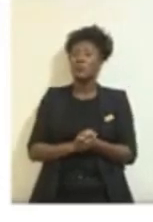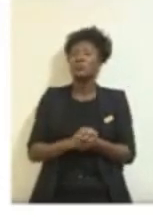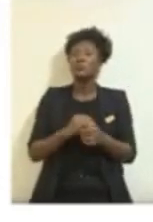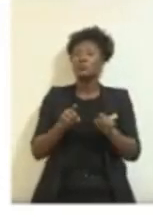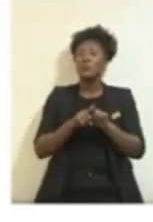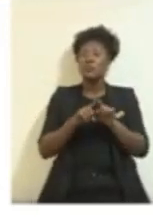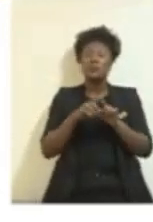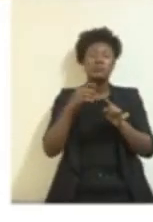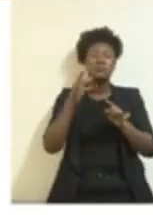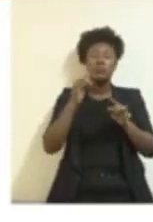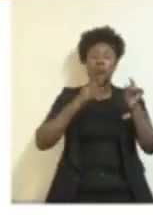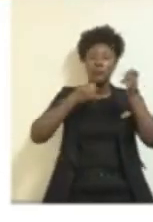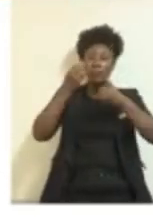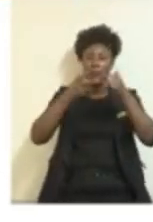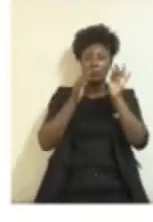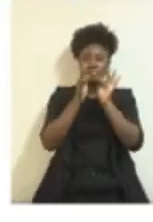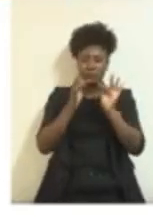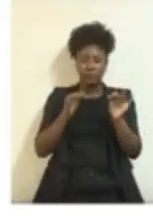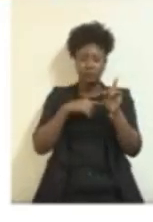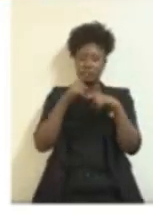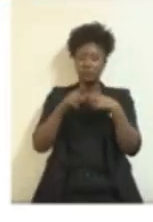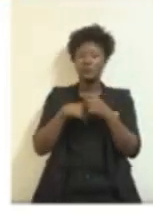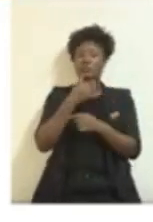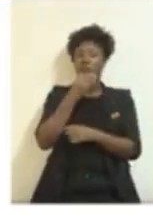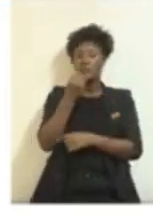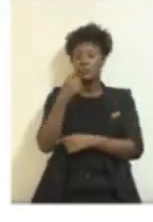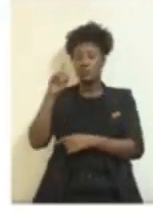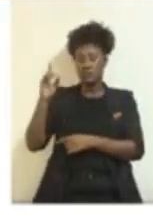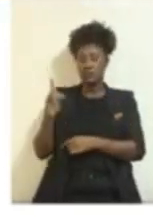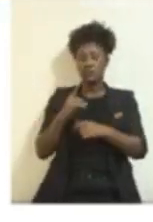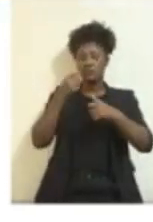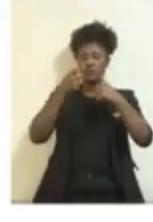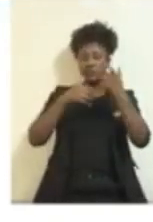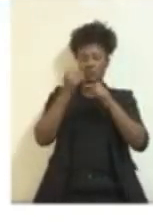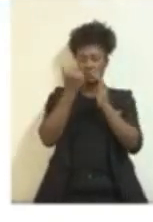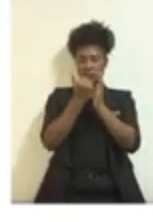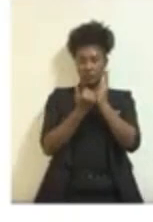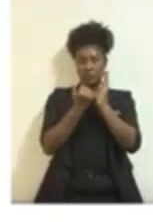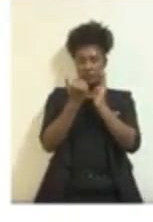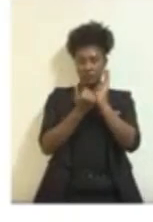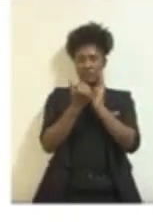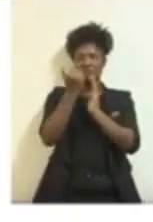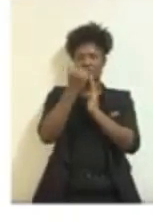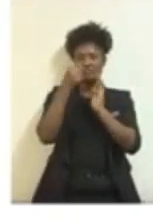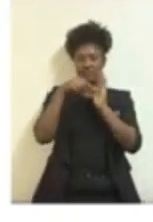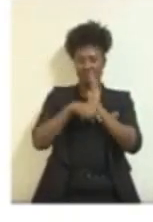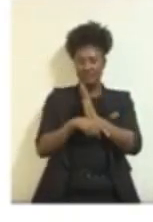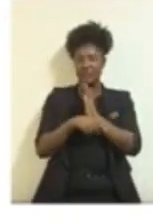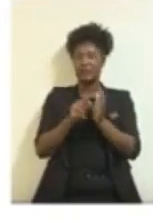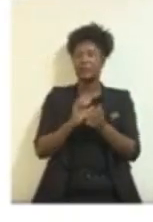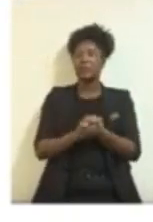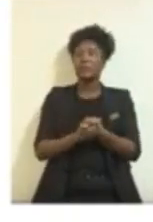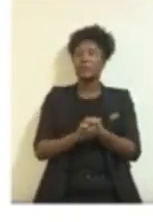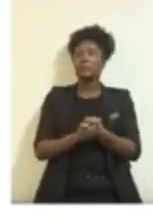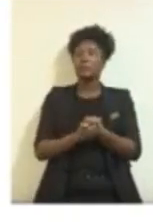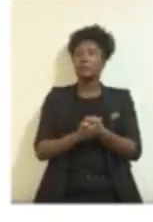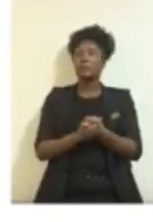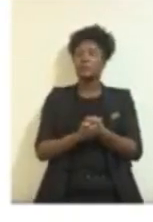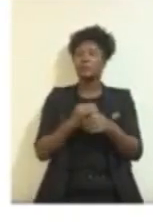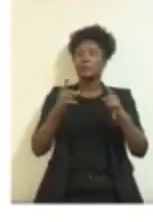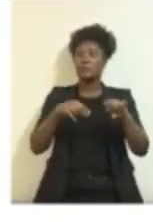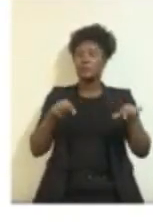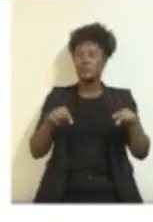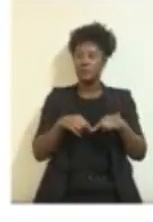dar umas pinceladas, depois o Valério vai entrar em mais detalhe. Eu gosto desse artigo, campos mais importantes para